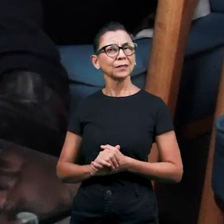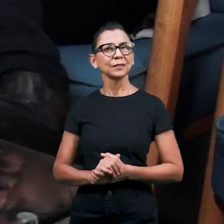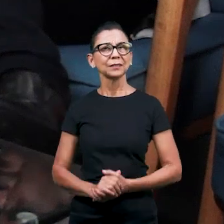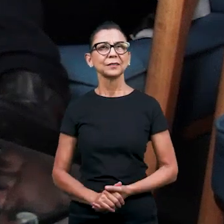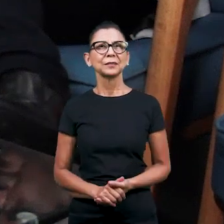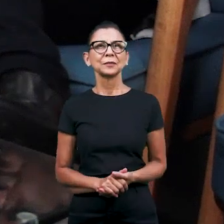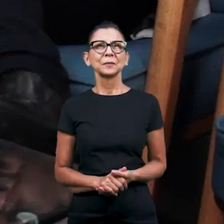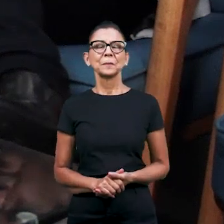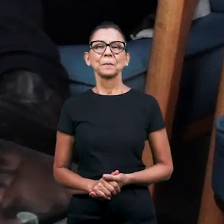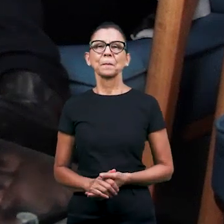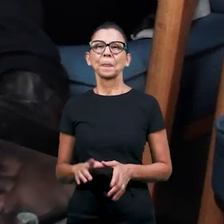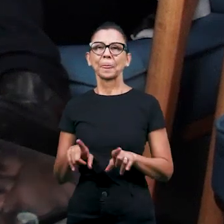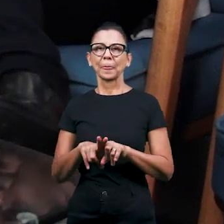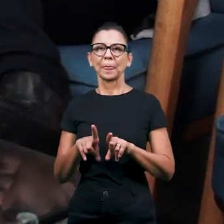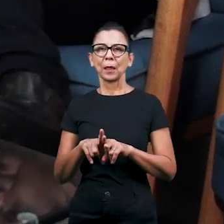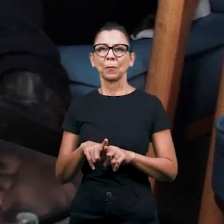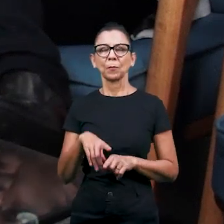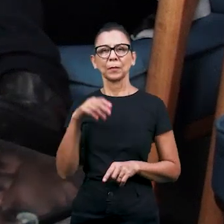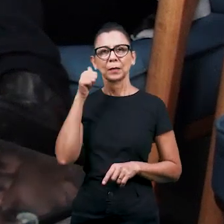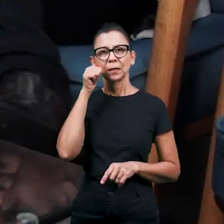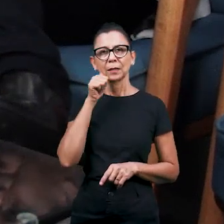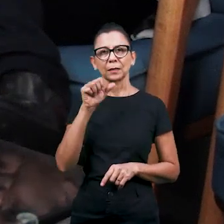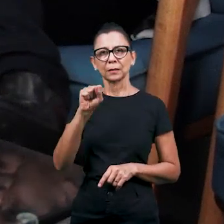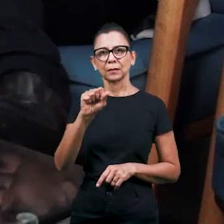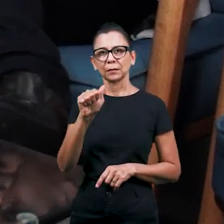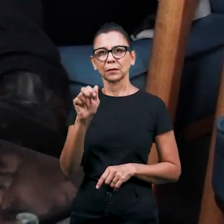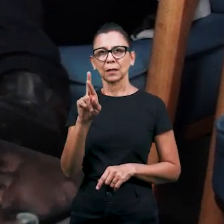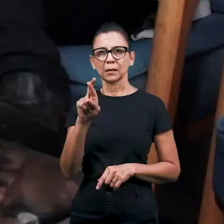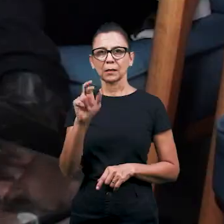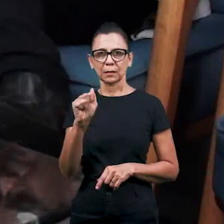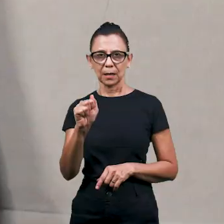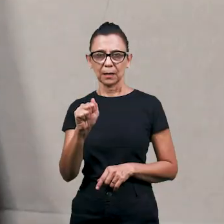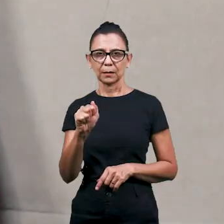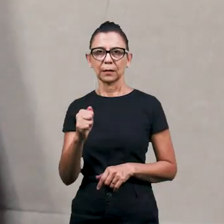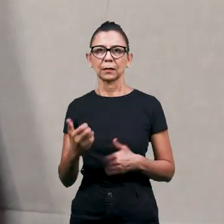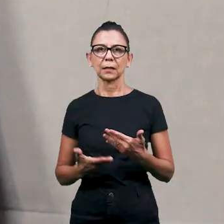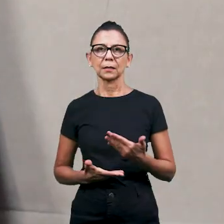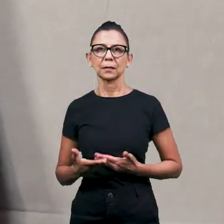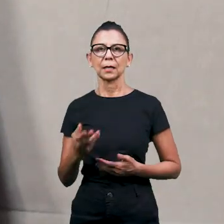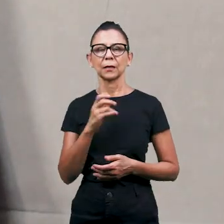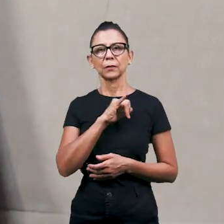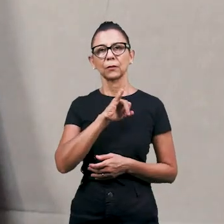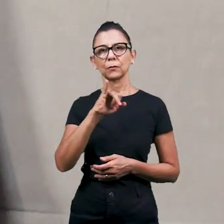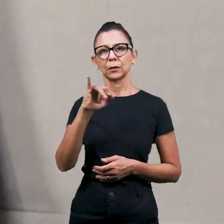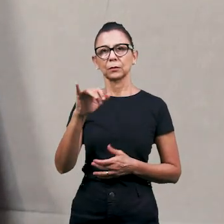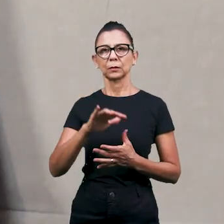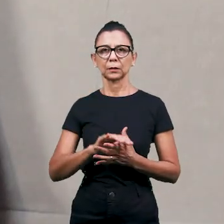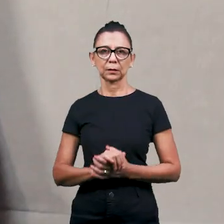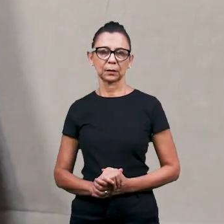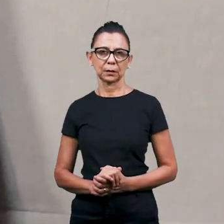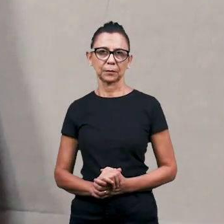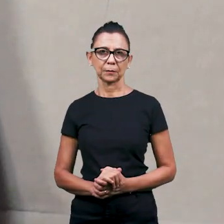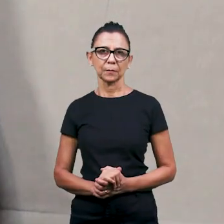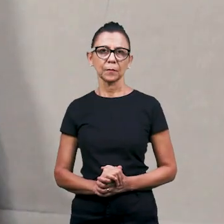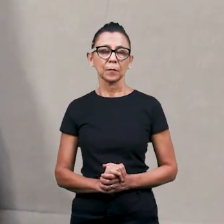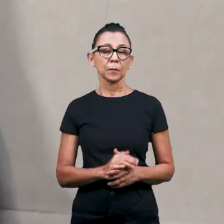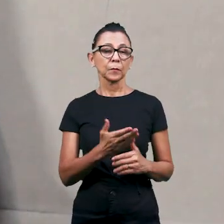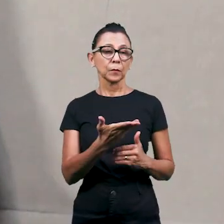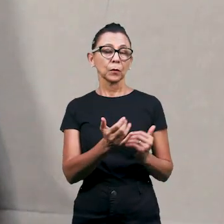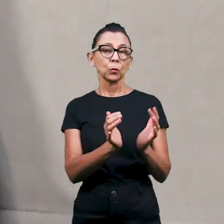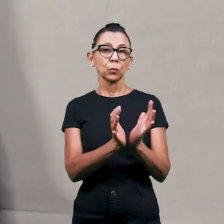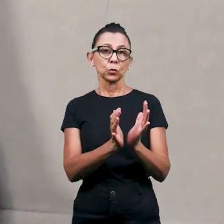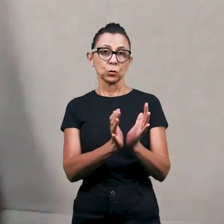graças a Deus não estava nem cabendo na igreja, veio a orientação do presbitério que fosse feita uma circular abrindo o